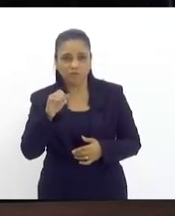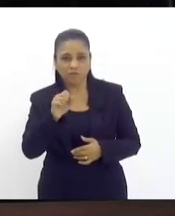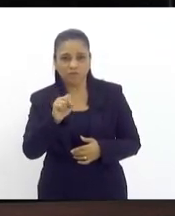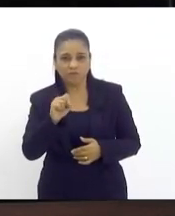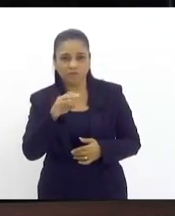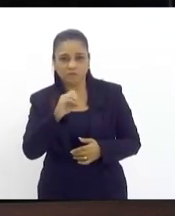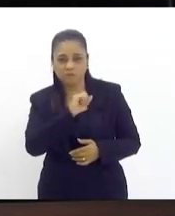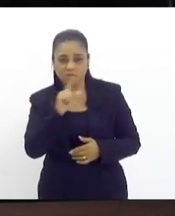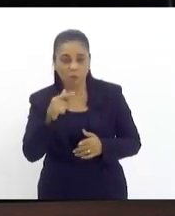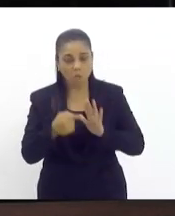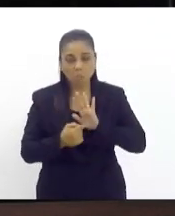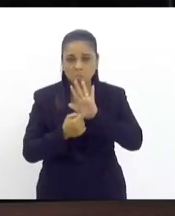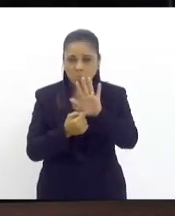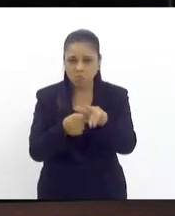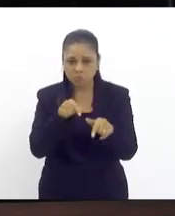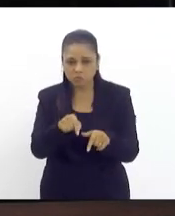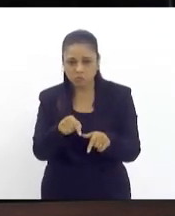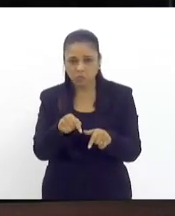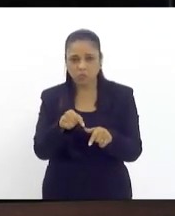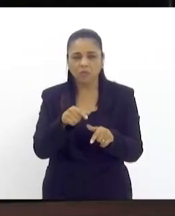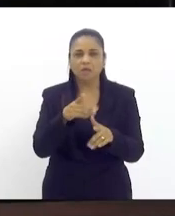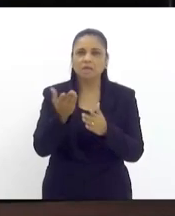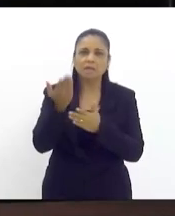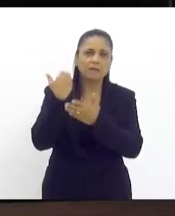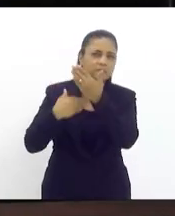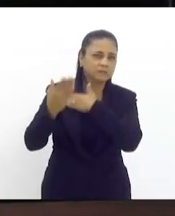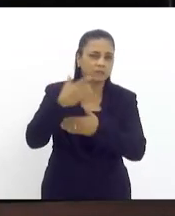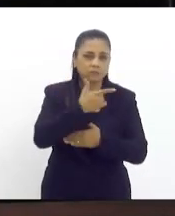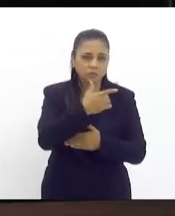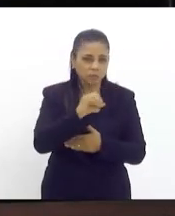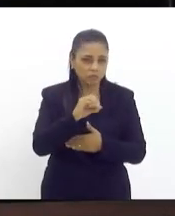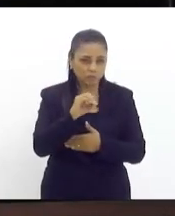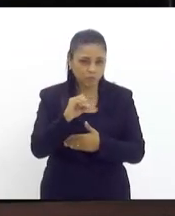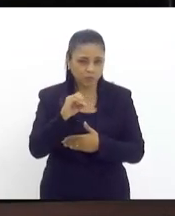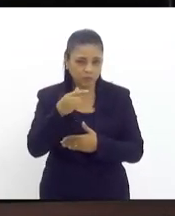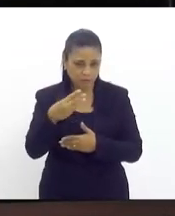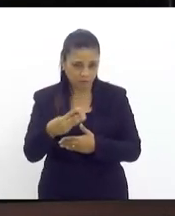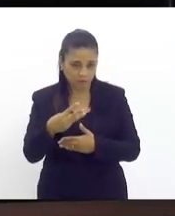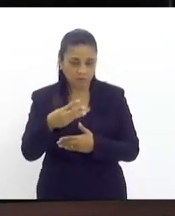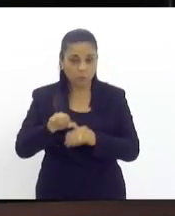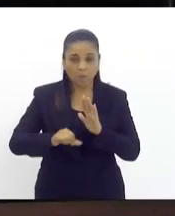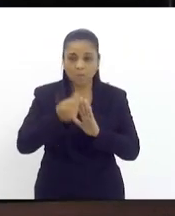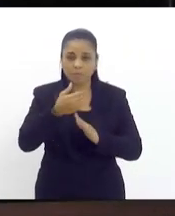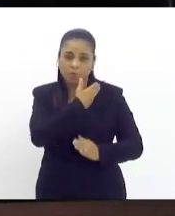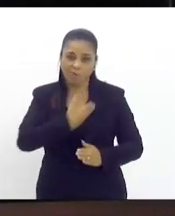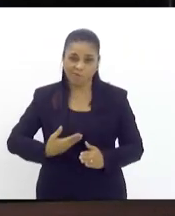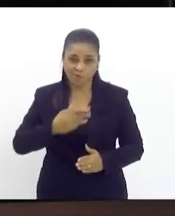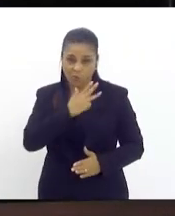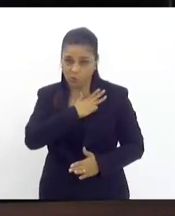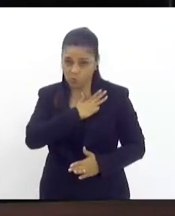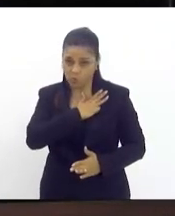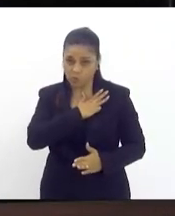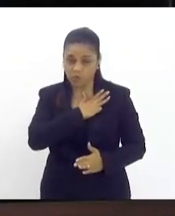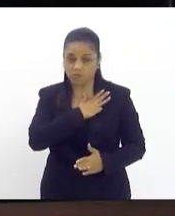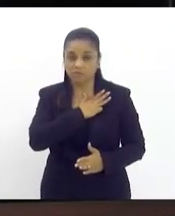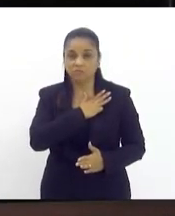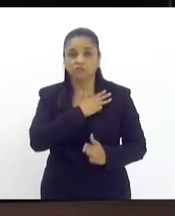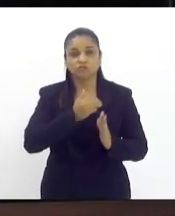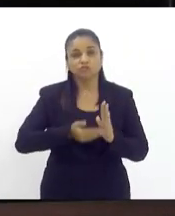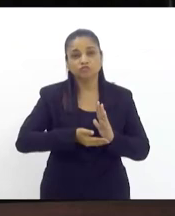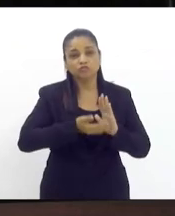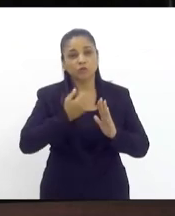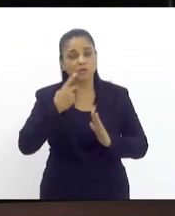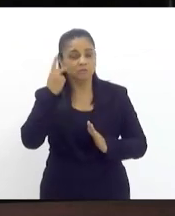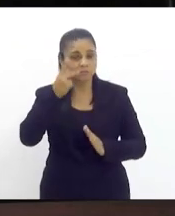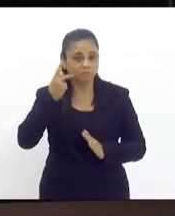tivesse tendo sido apresentado em 2003 lá atrás no primeiro governo Lula teria retirado das políticas